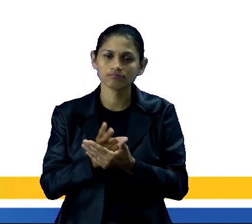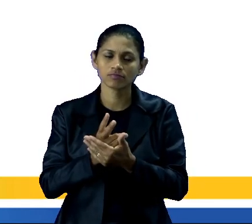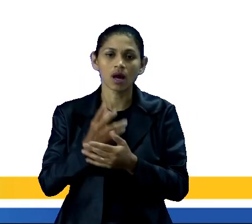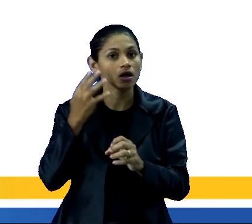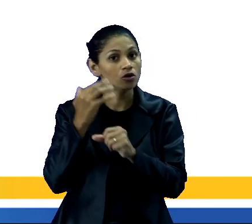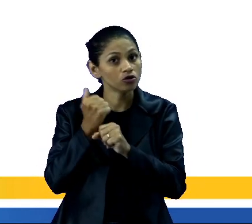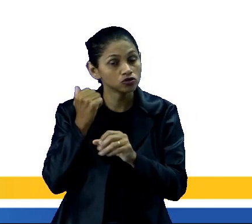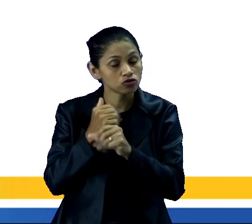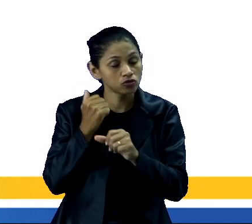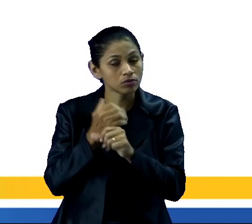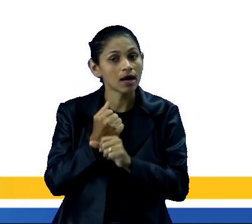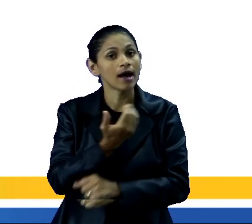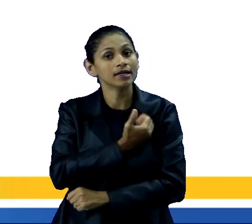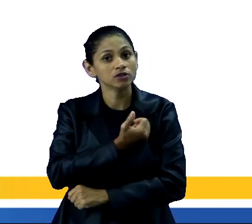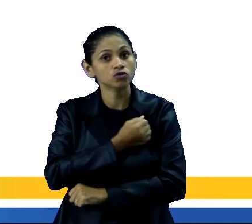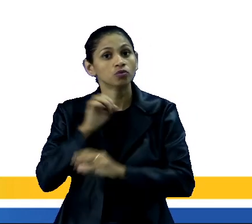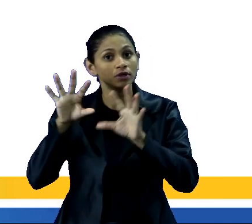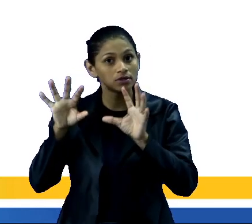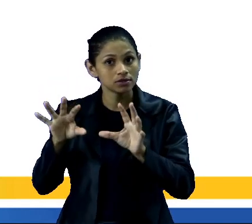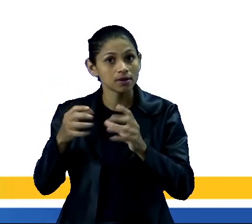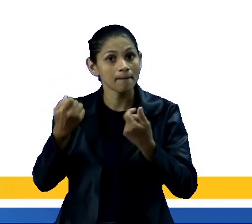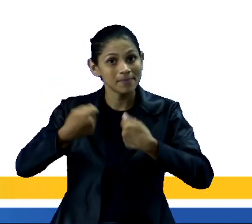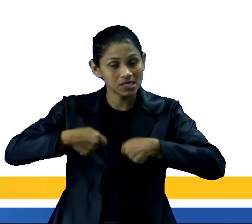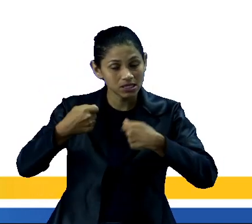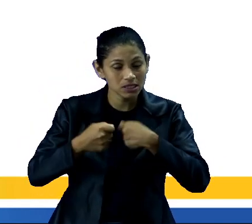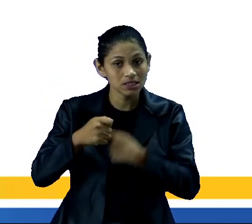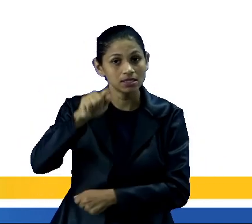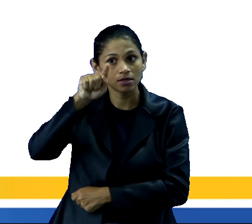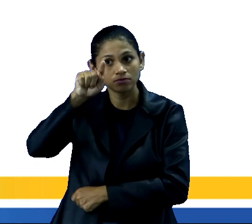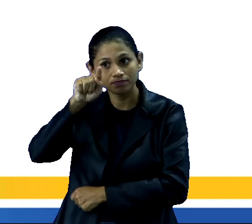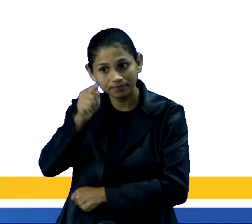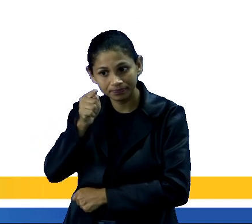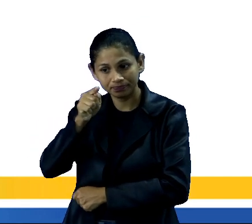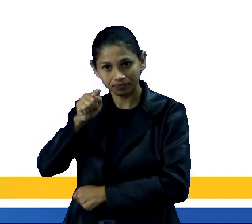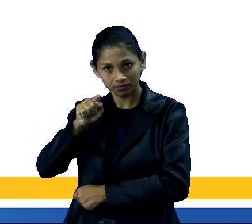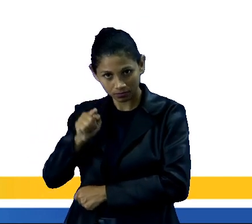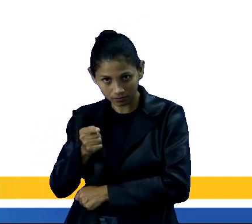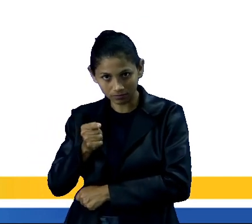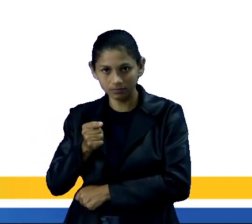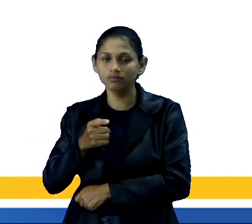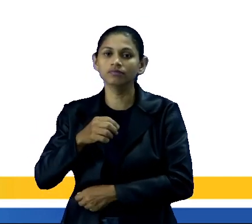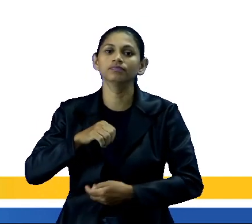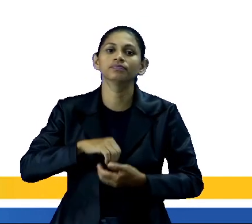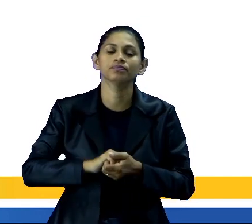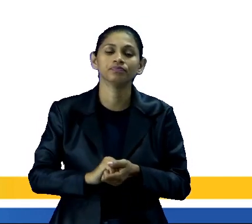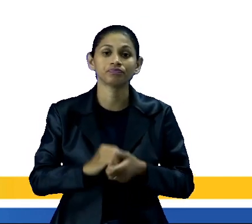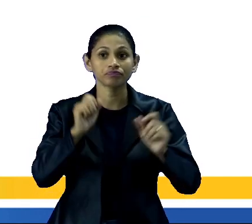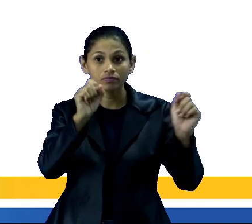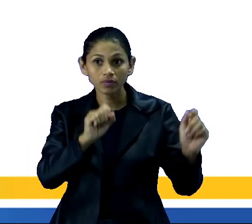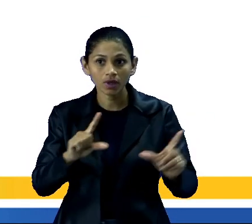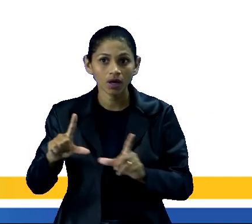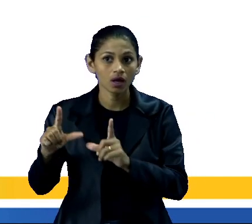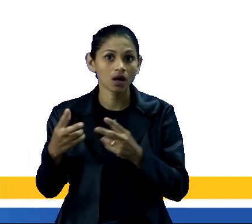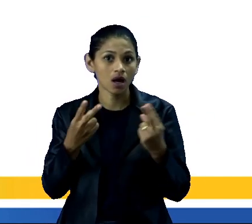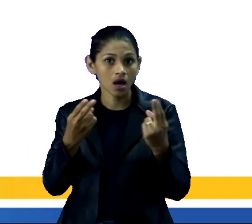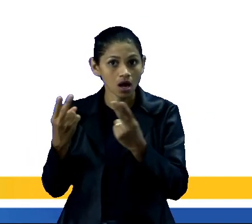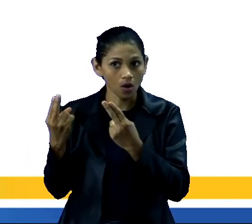somar números decimais, nós vamos colocar vírgula embaixo de vírgula. Então, como está no visor de vocês